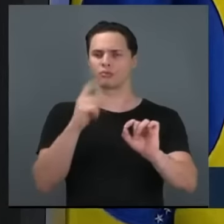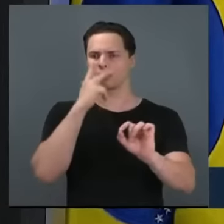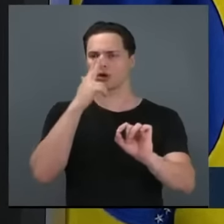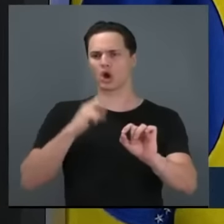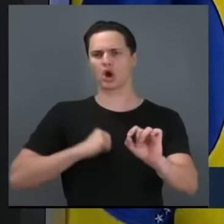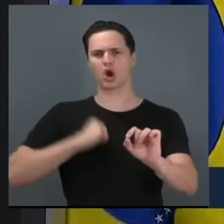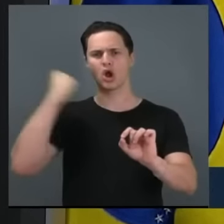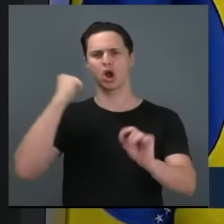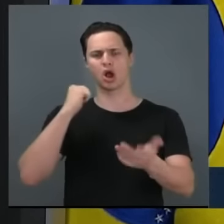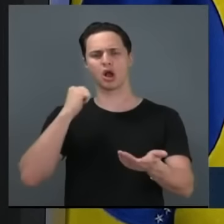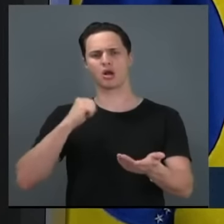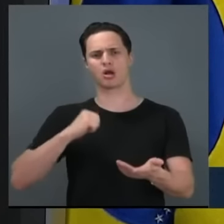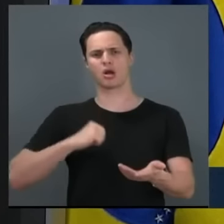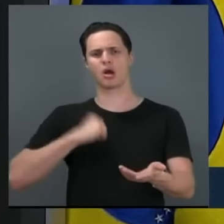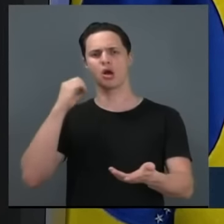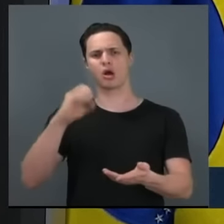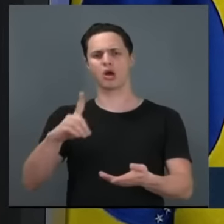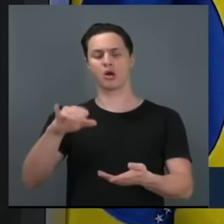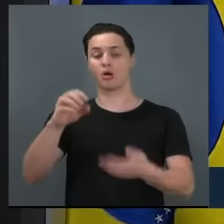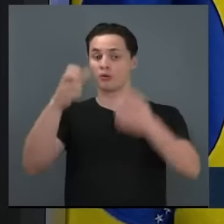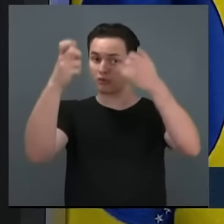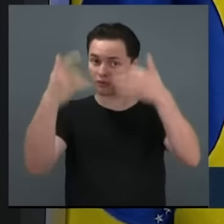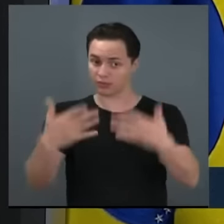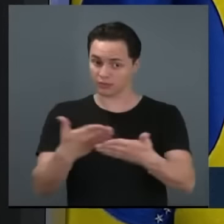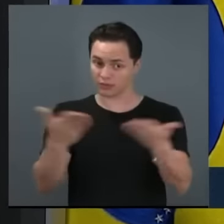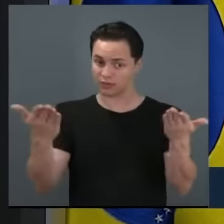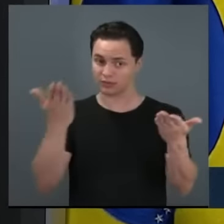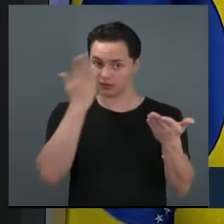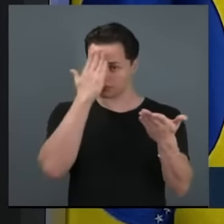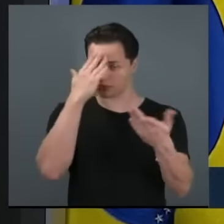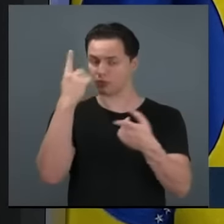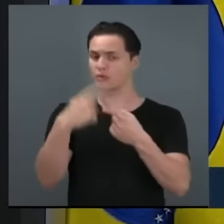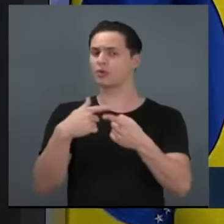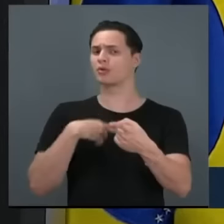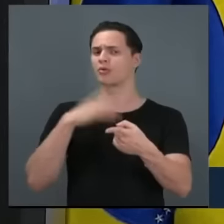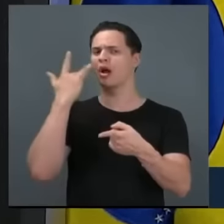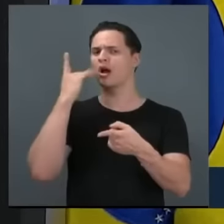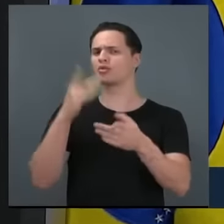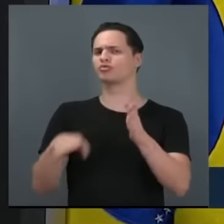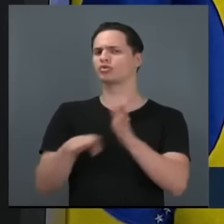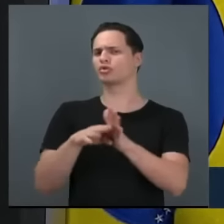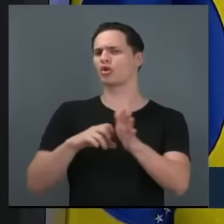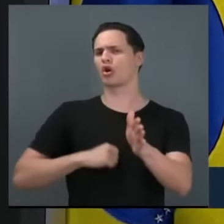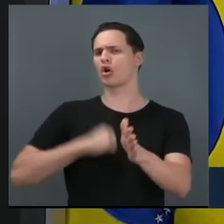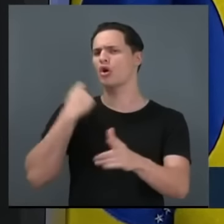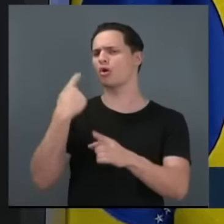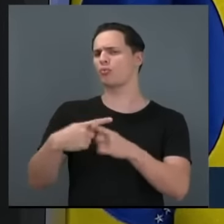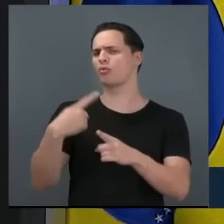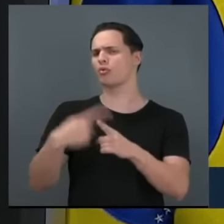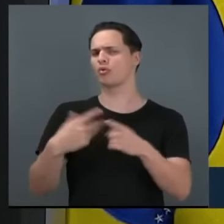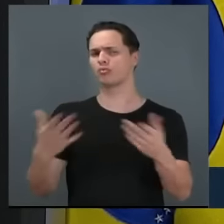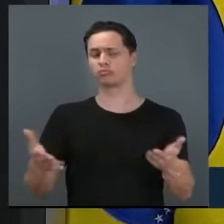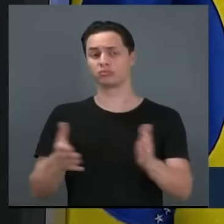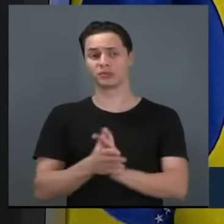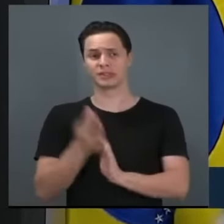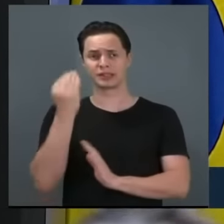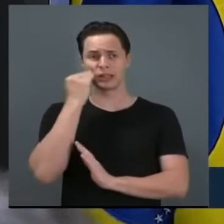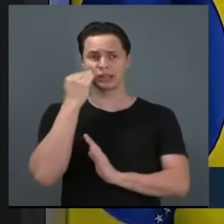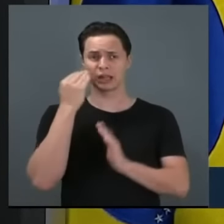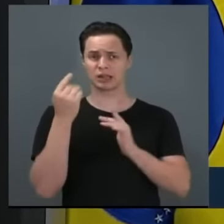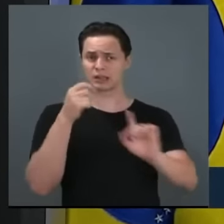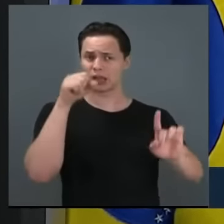ódio. E eu vou explicar aqui nesse discurso o porquê eu acho que chega a esse ponto, senadora Rosana. Tentar tirar a vida